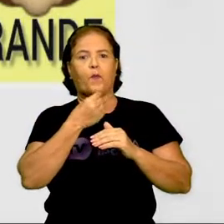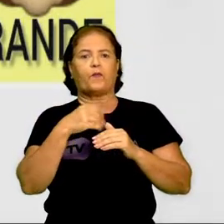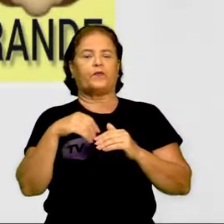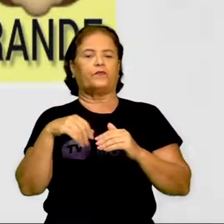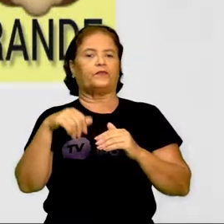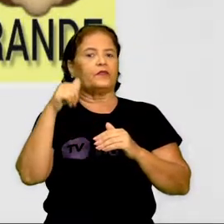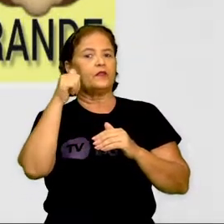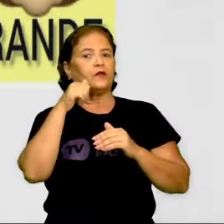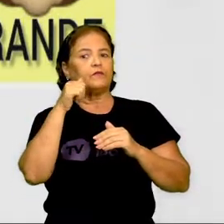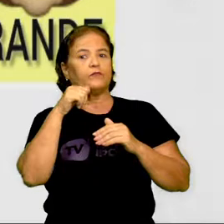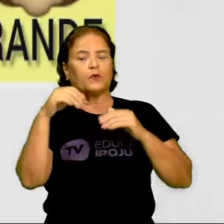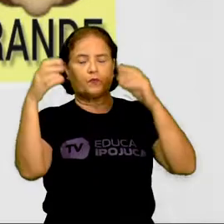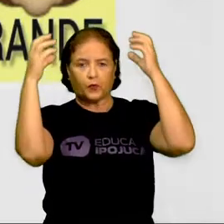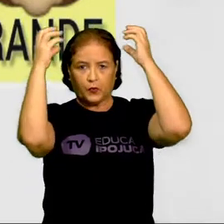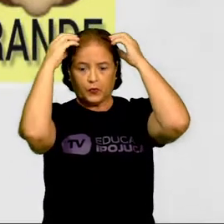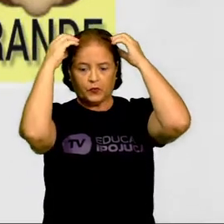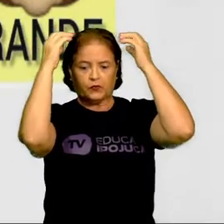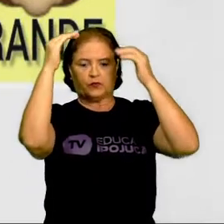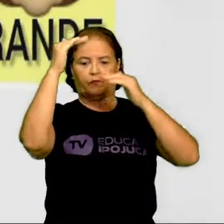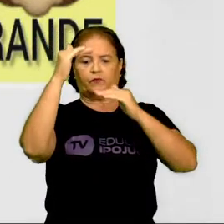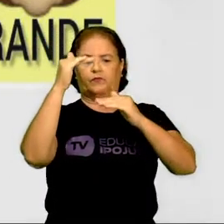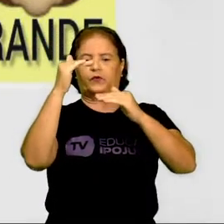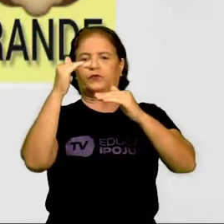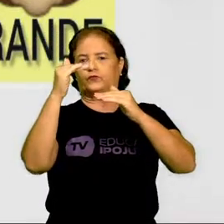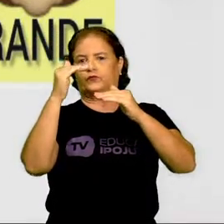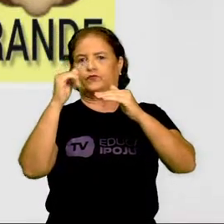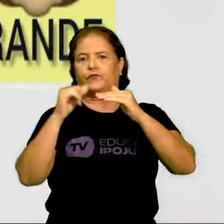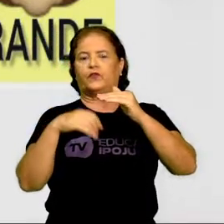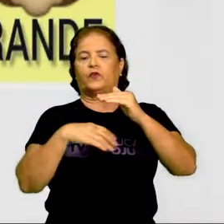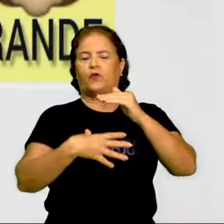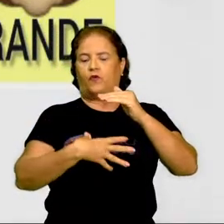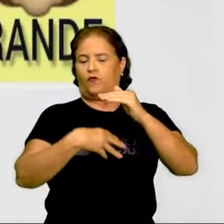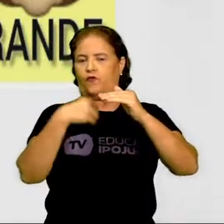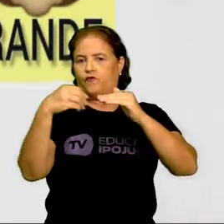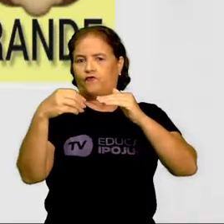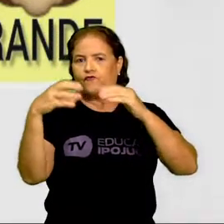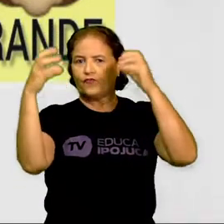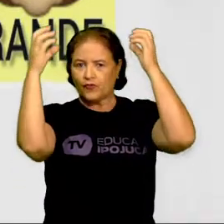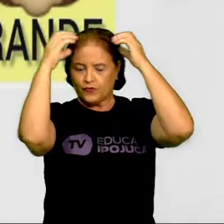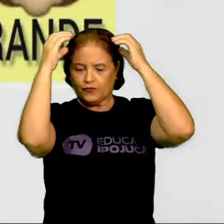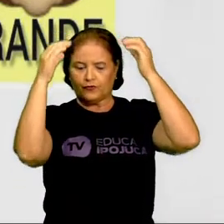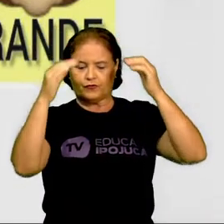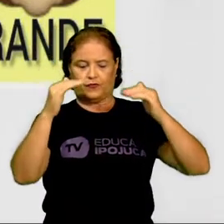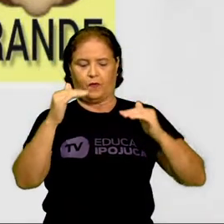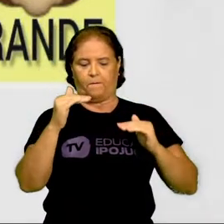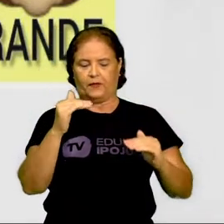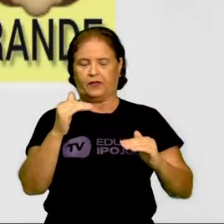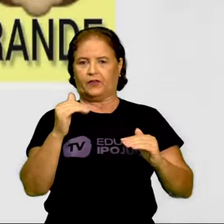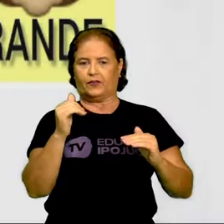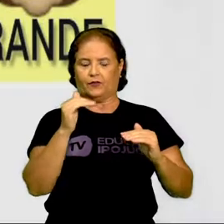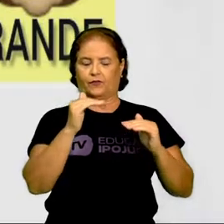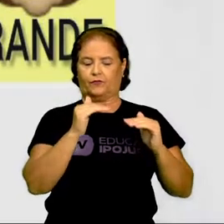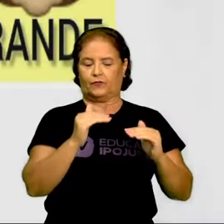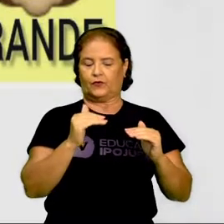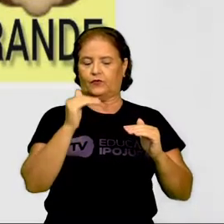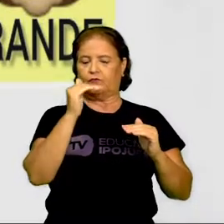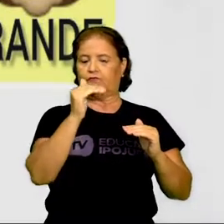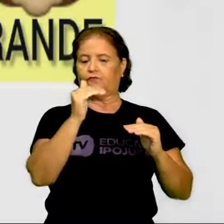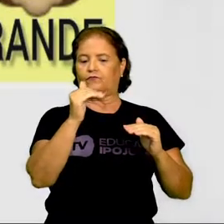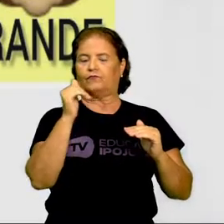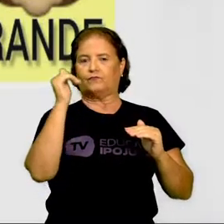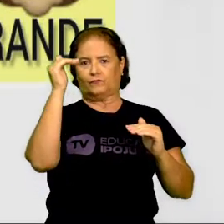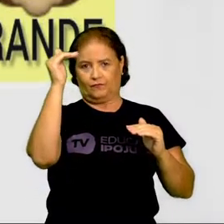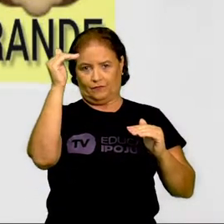urso de tamanho médio e o filhinho urso de tamanho pequeno. Então, nós